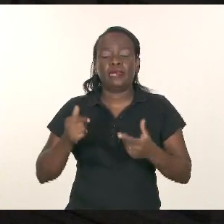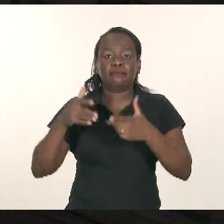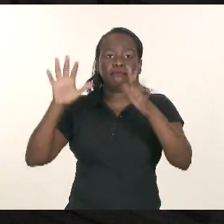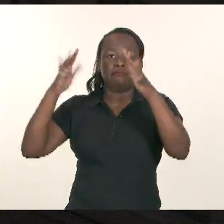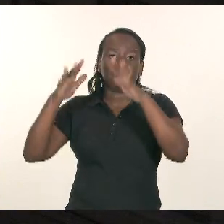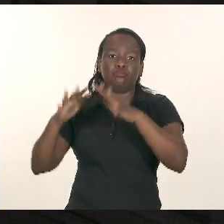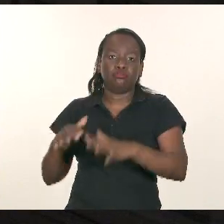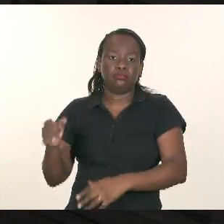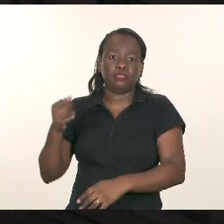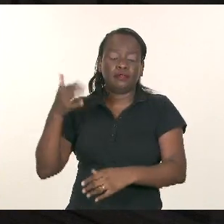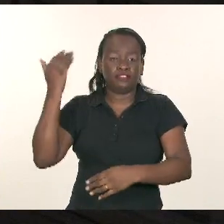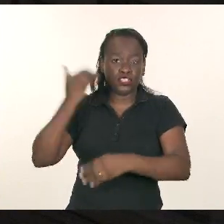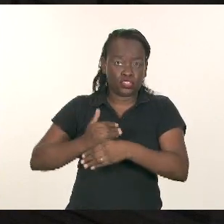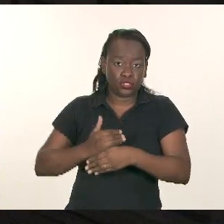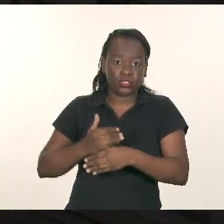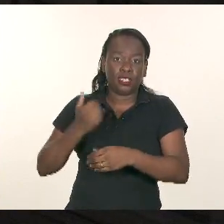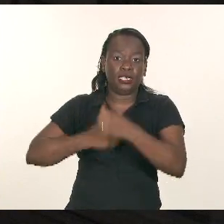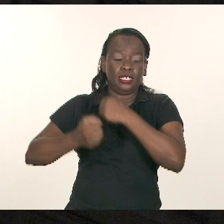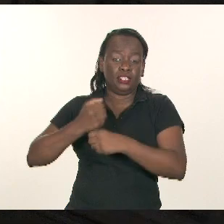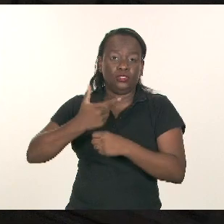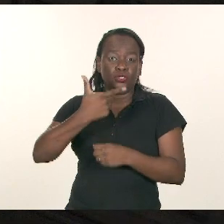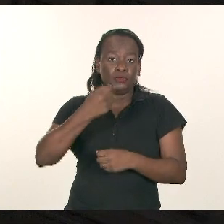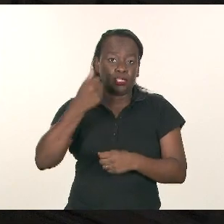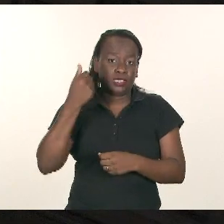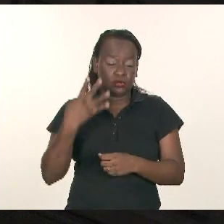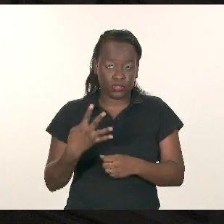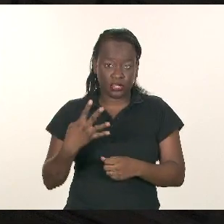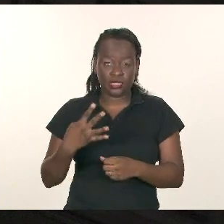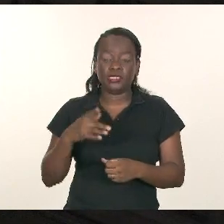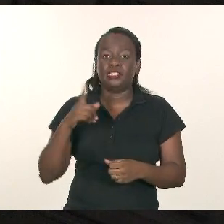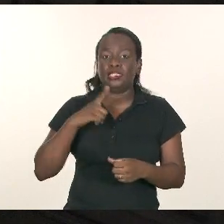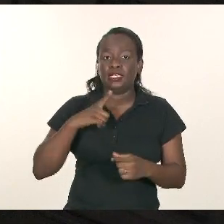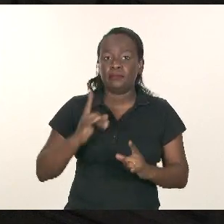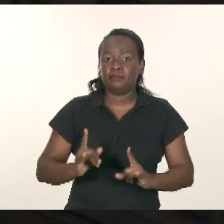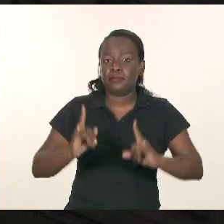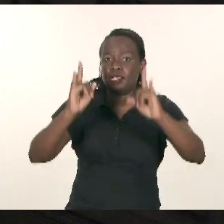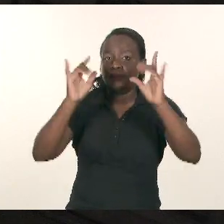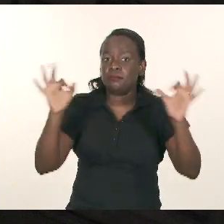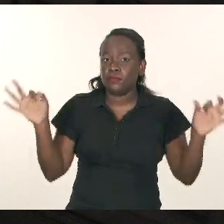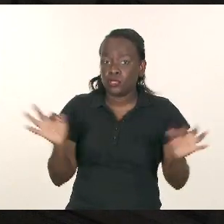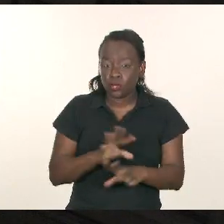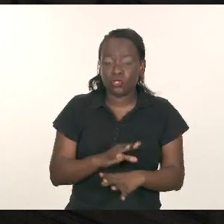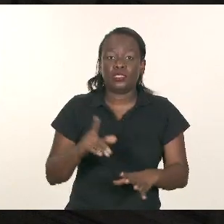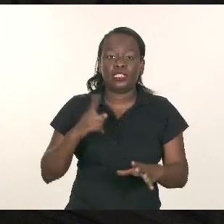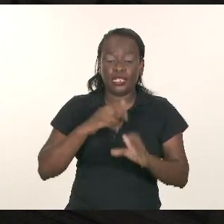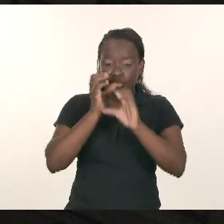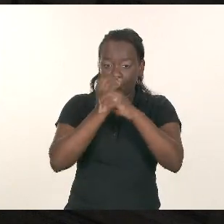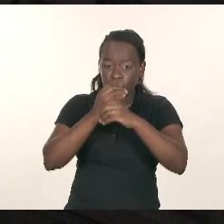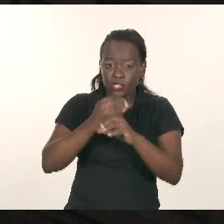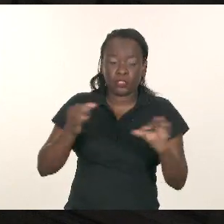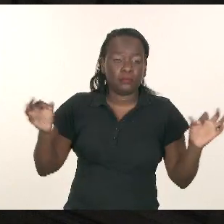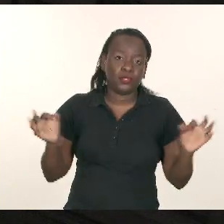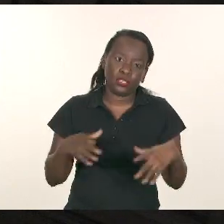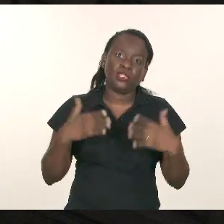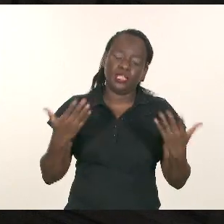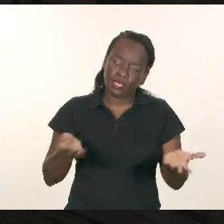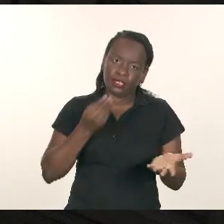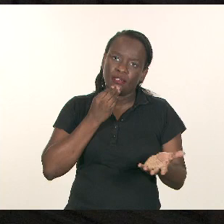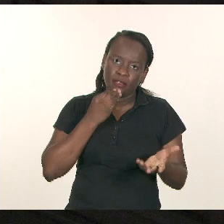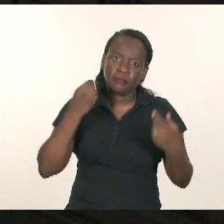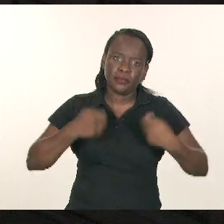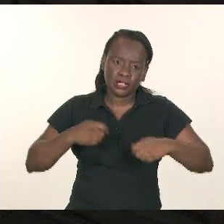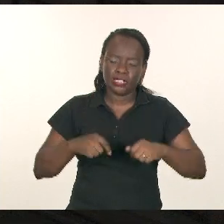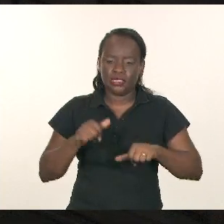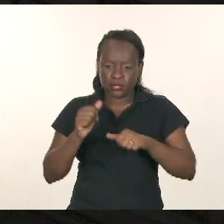decadência a partir do seu fechamento em 2014. Ali tem prédios prontos, Ali tem laboratórios prontos, claro, precisam